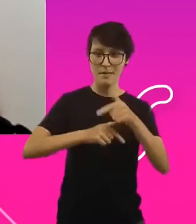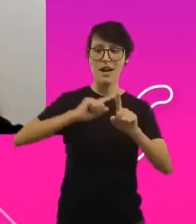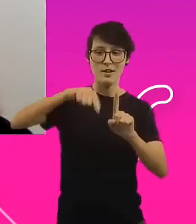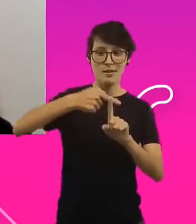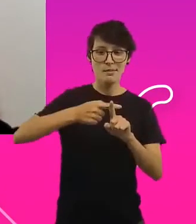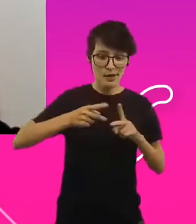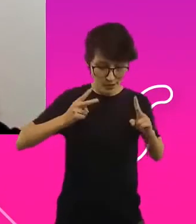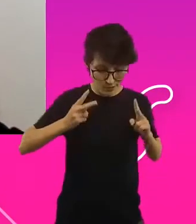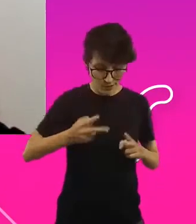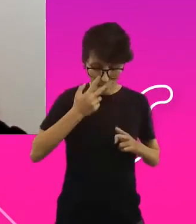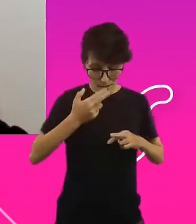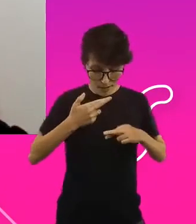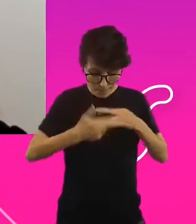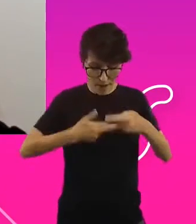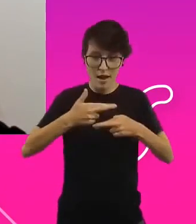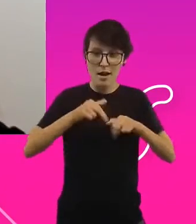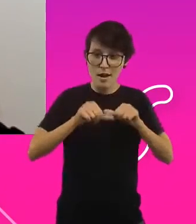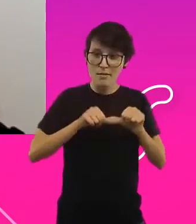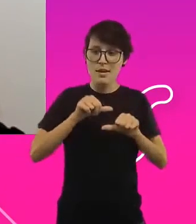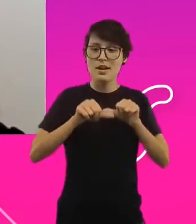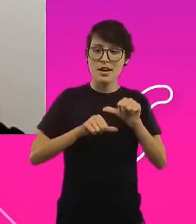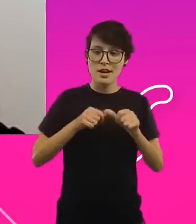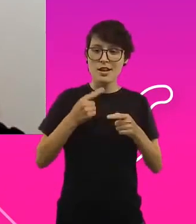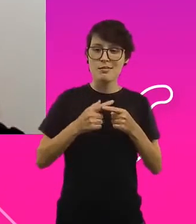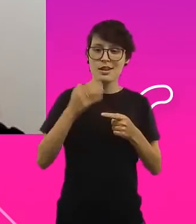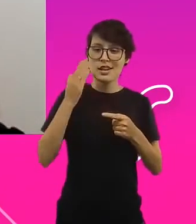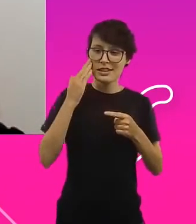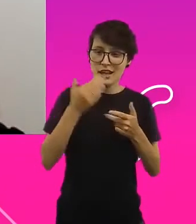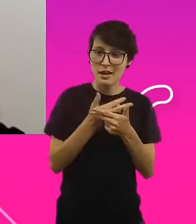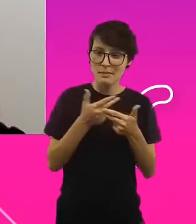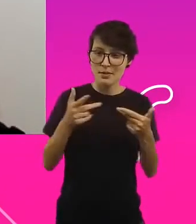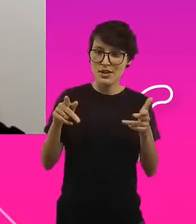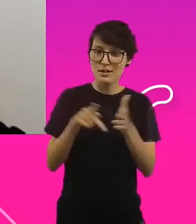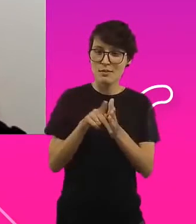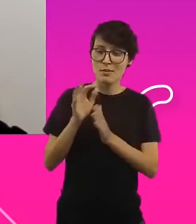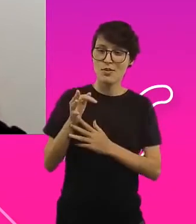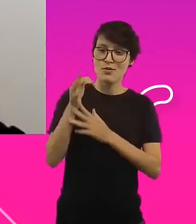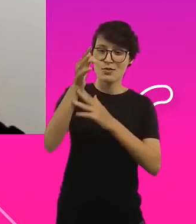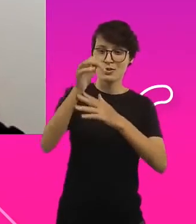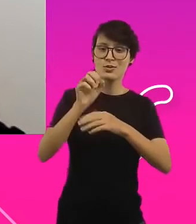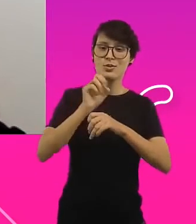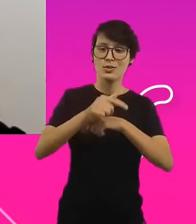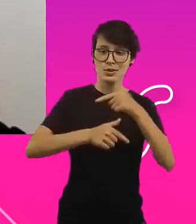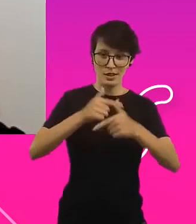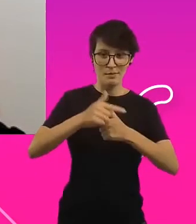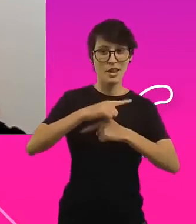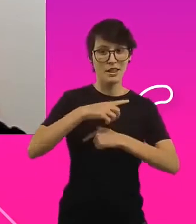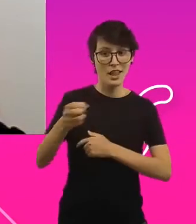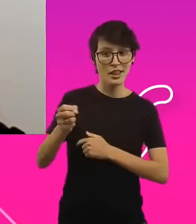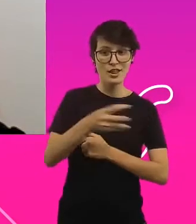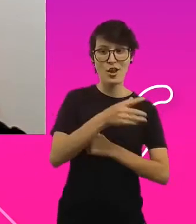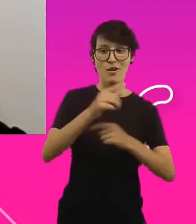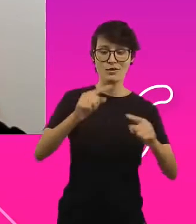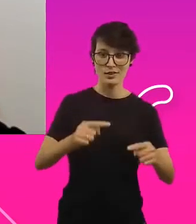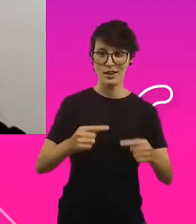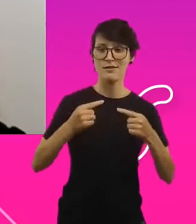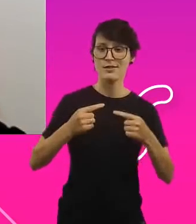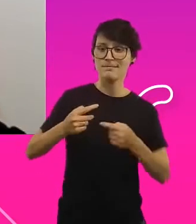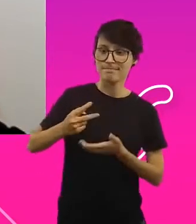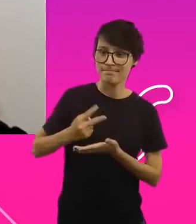porque a gente sabe que as questões do futuro do trabalho, elas estão trazendo novos desafios constantes, né? As pessoas têm que